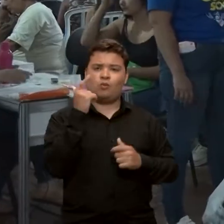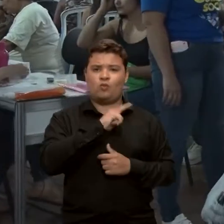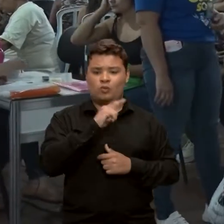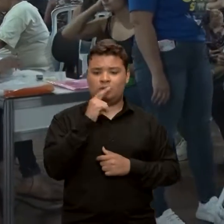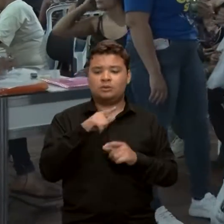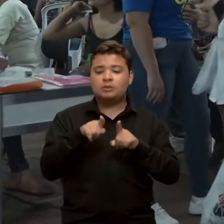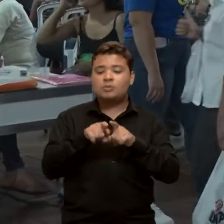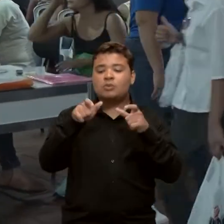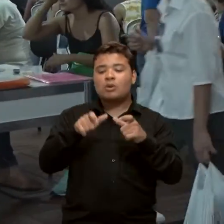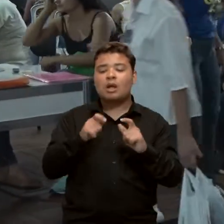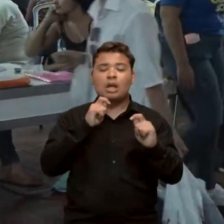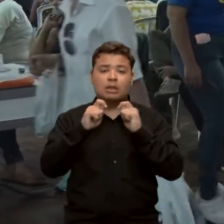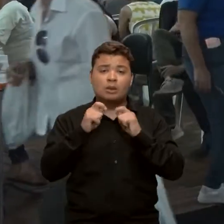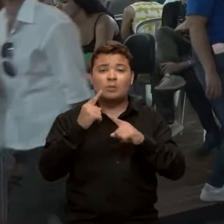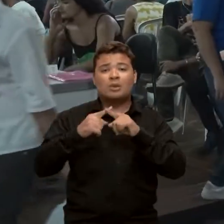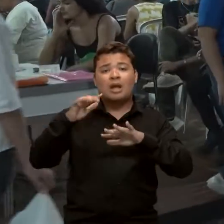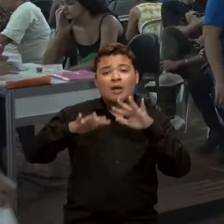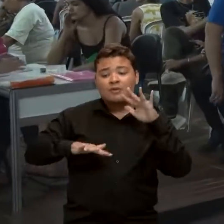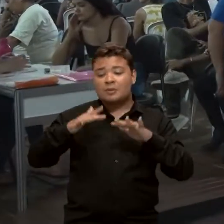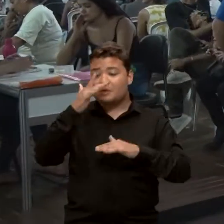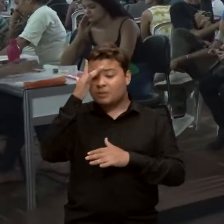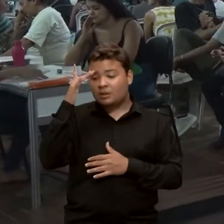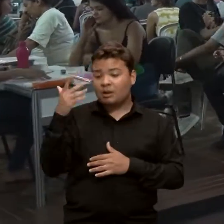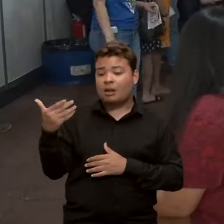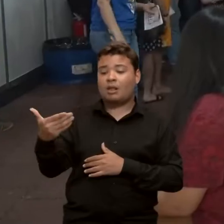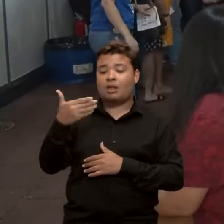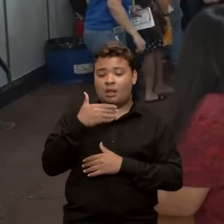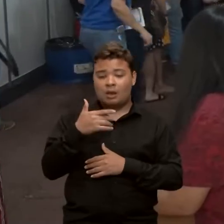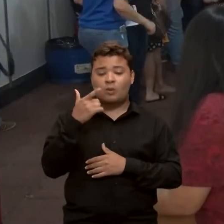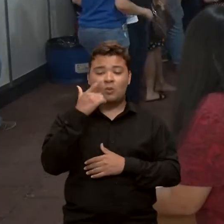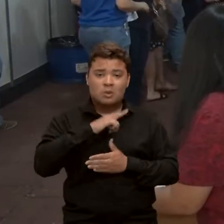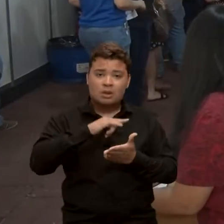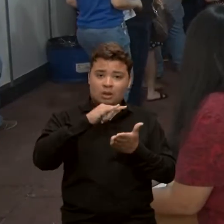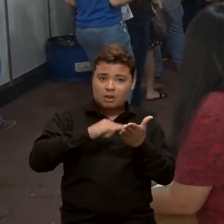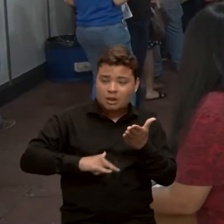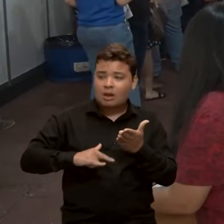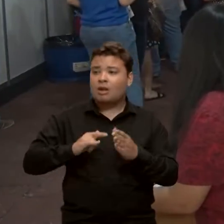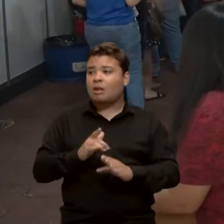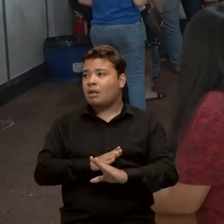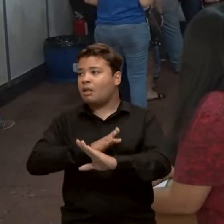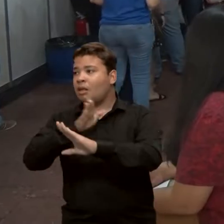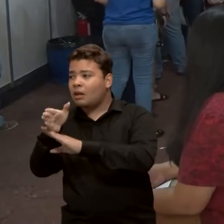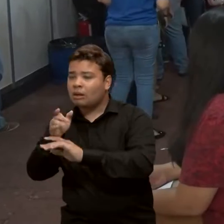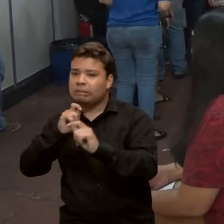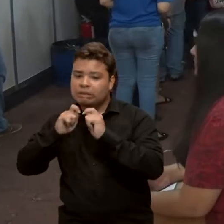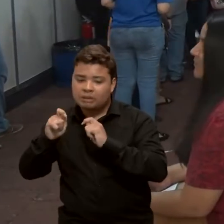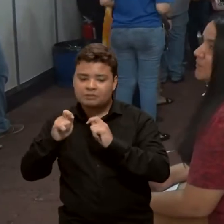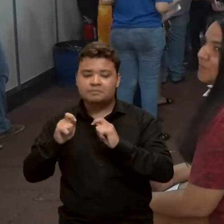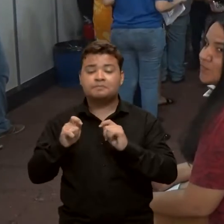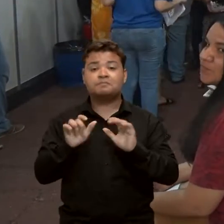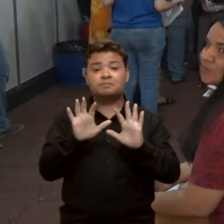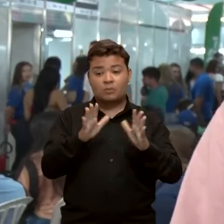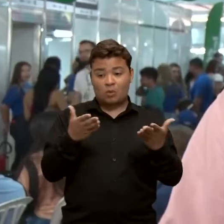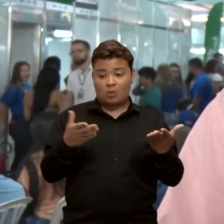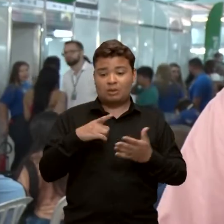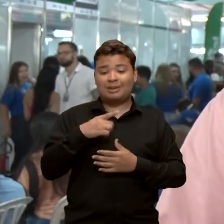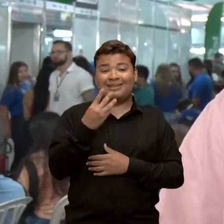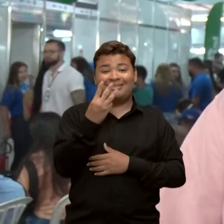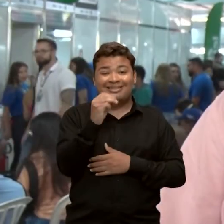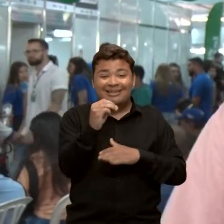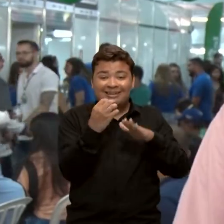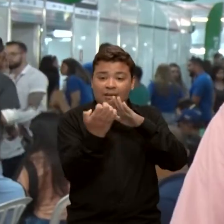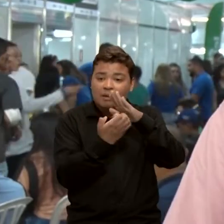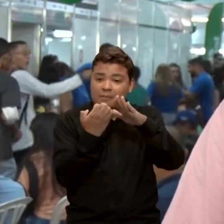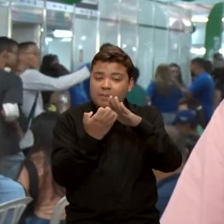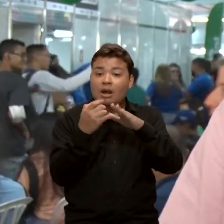entrevista, que às vezes a pessoa tinha dificuldade de vir aqui, pegar um encaminhamento e ir na entrevista. Temos 30 empresas fazendo entrevistas no local, então a gente